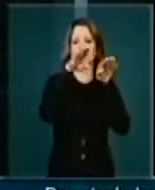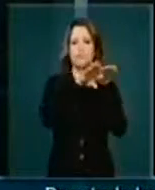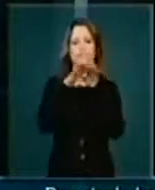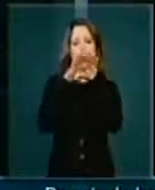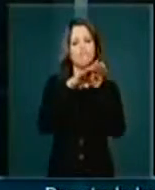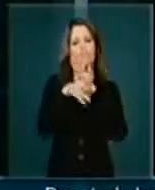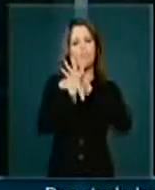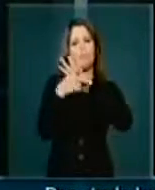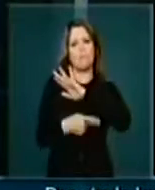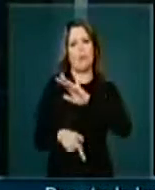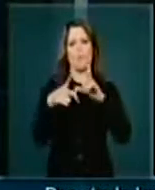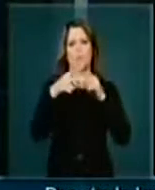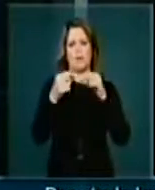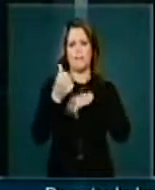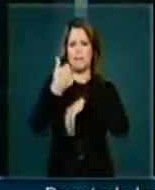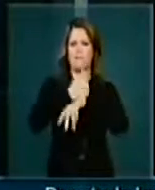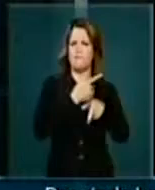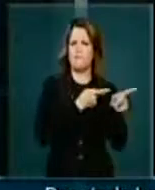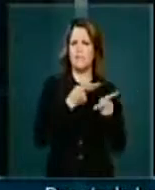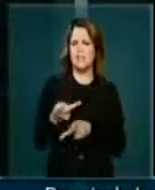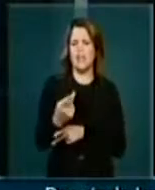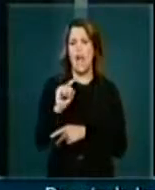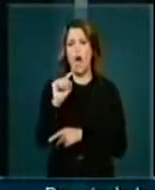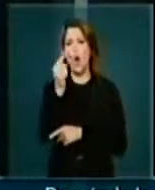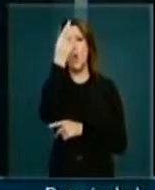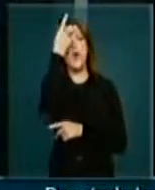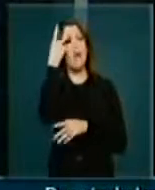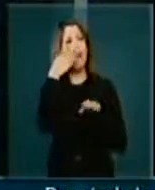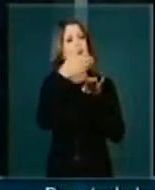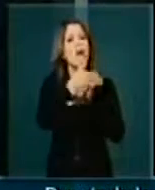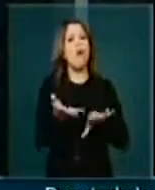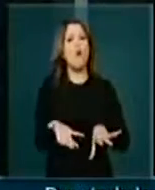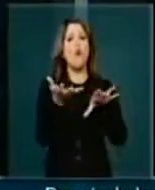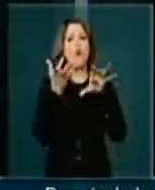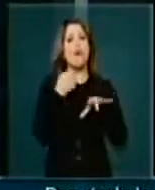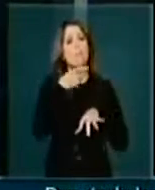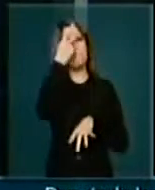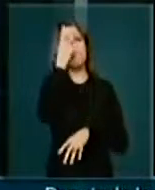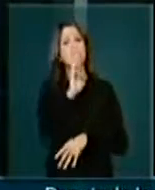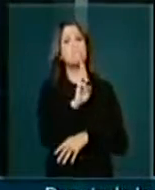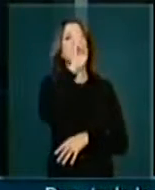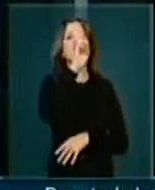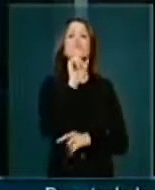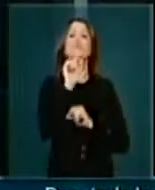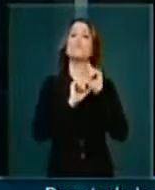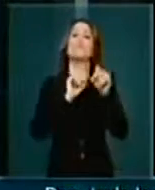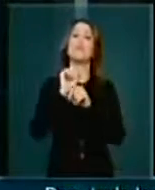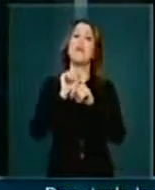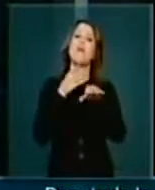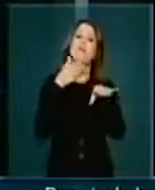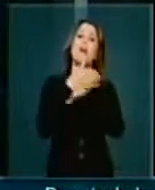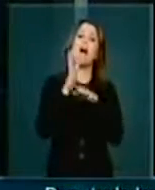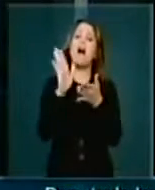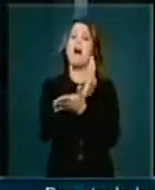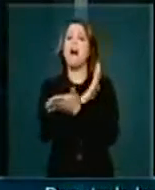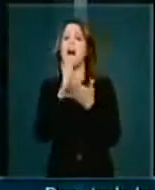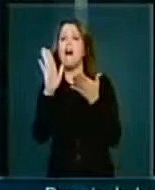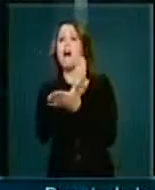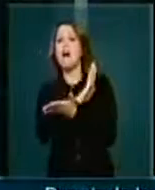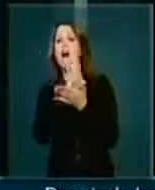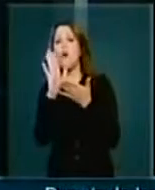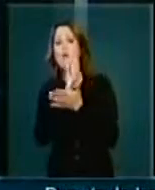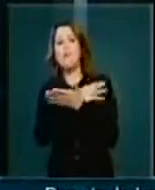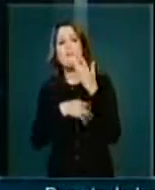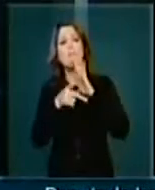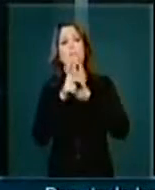mundo, pela capital do Brasil, a única aparição do Congresso Nacional se resumiu à participação de alguns